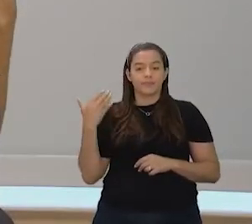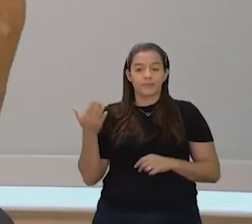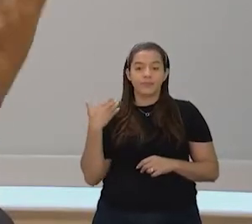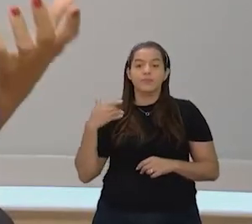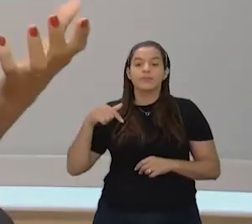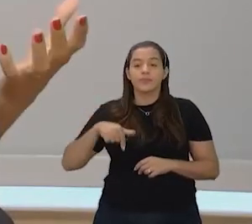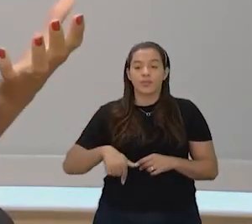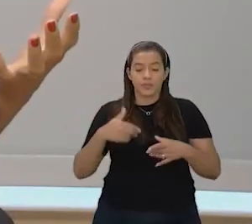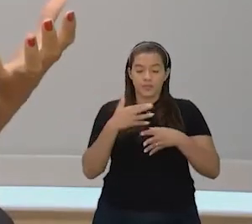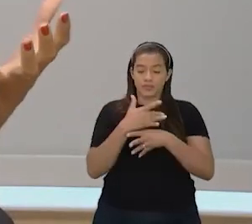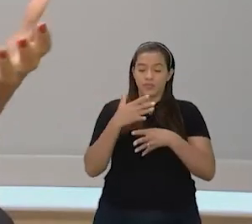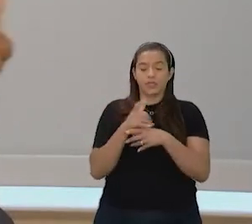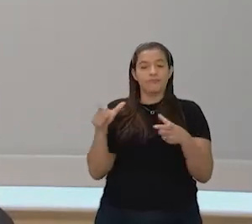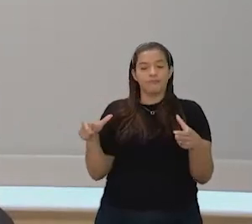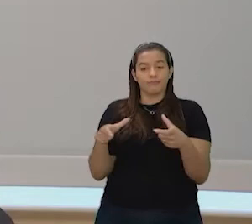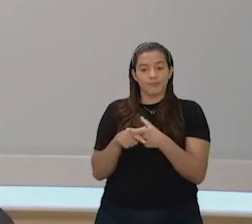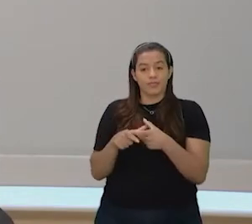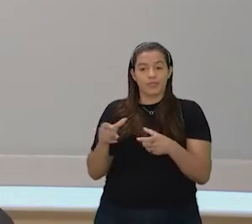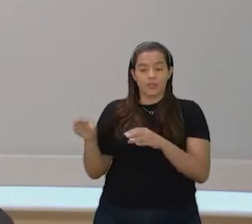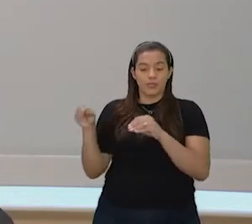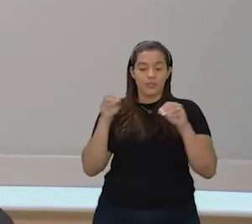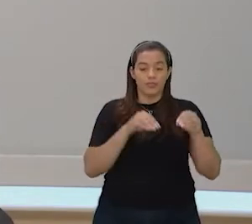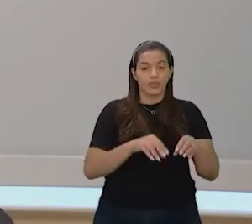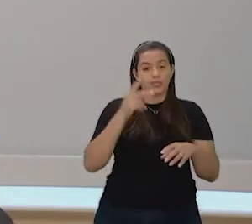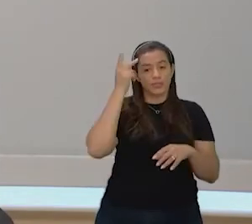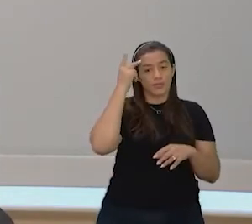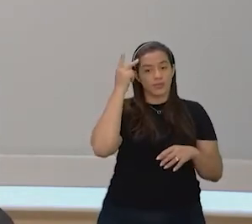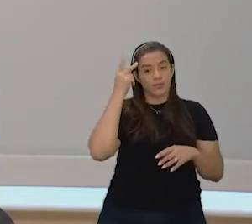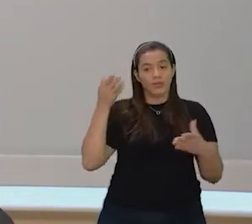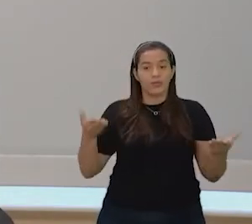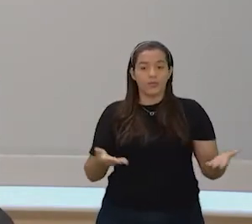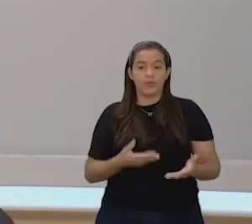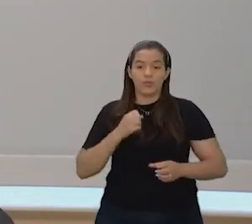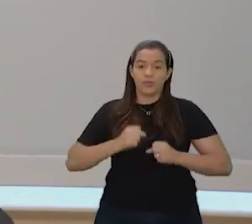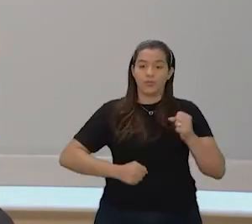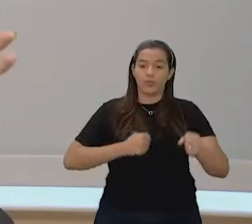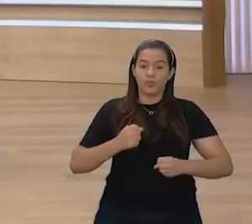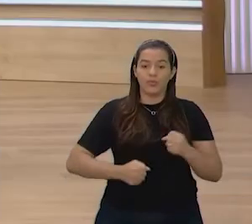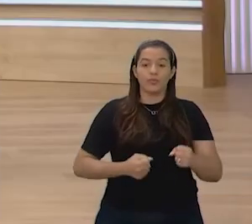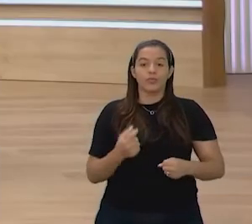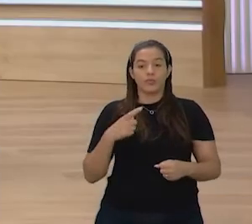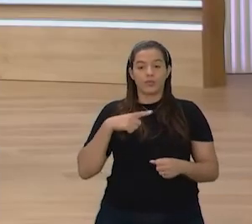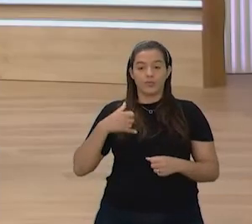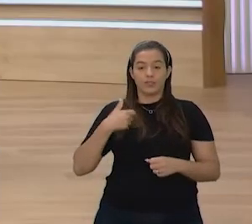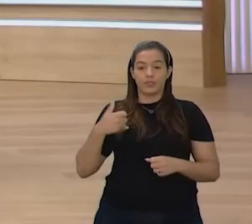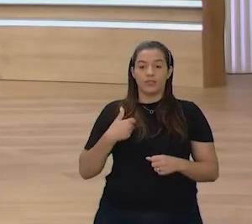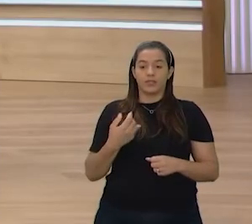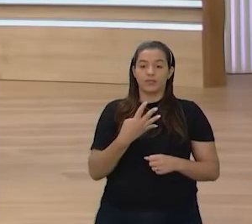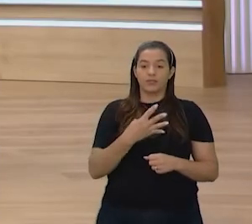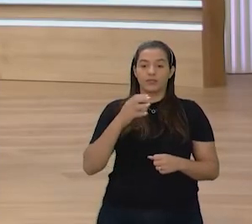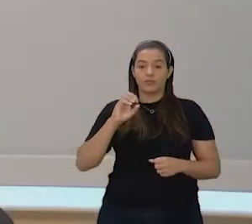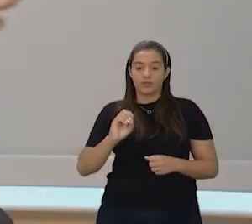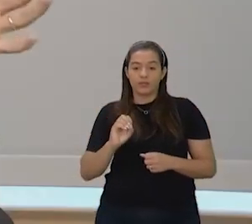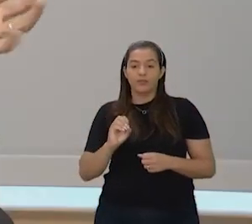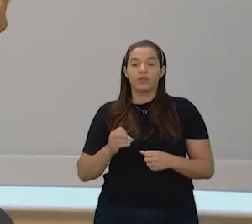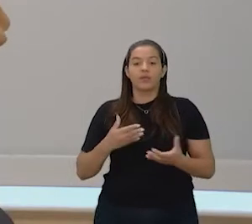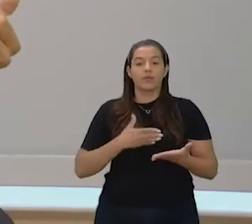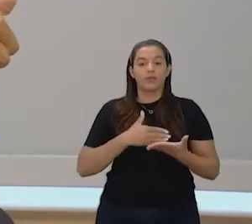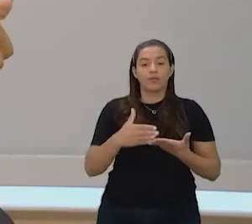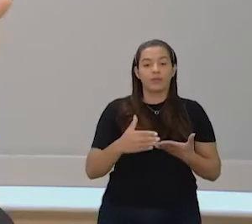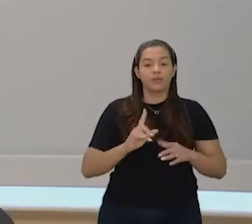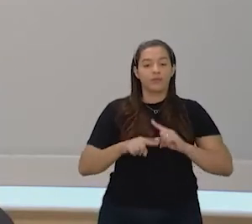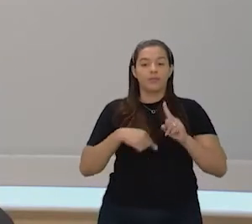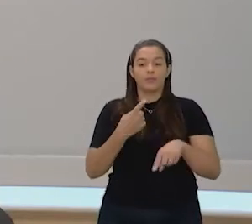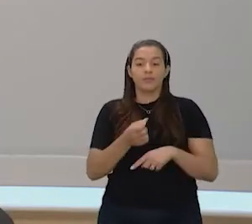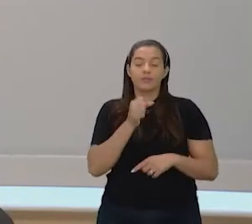em São Paulo tem essas possibilidades. Hoje eu corro, né? Vou fazer 40 anos e eu comecei a correr depois